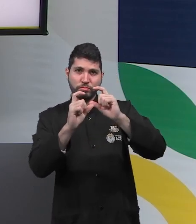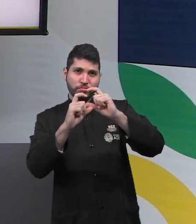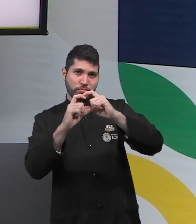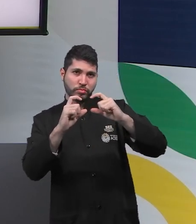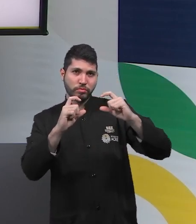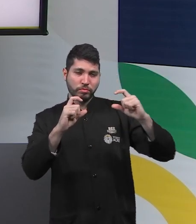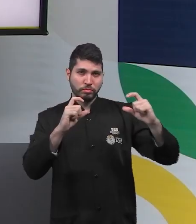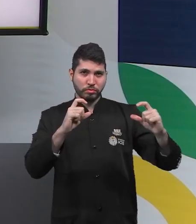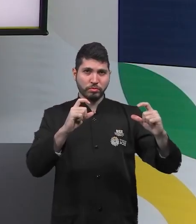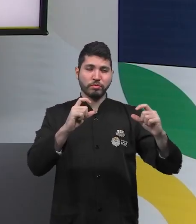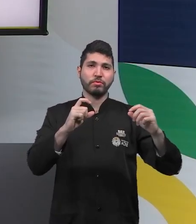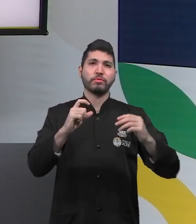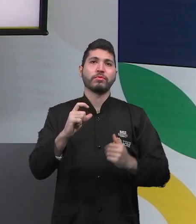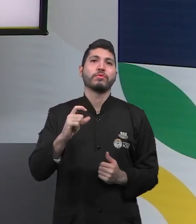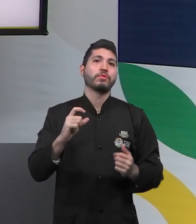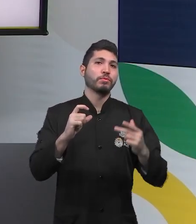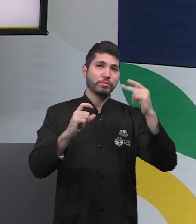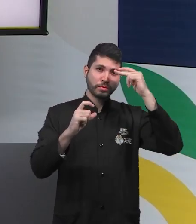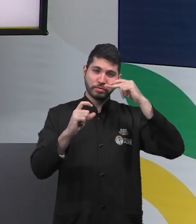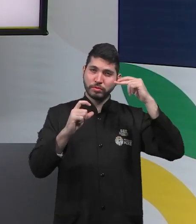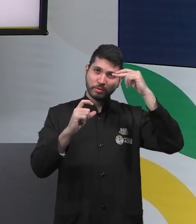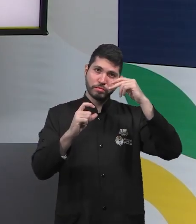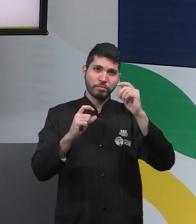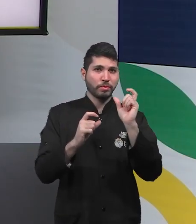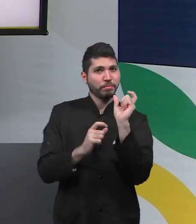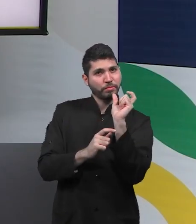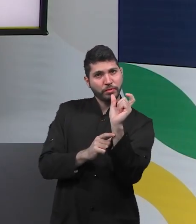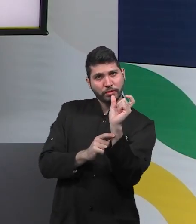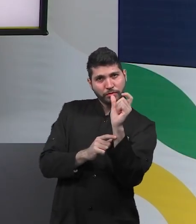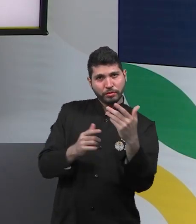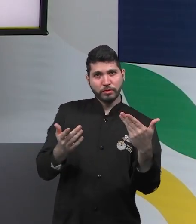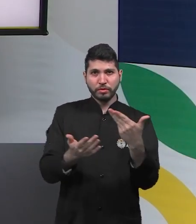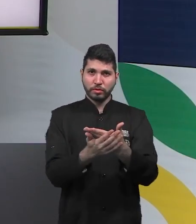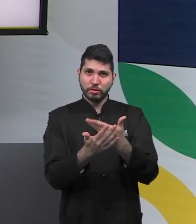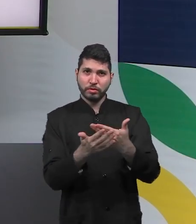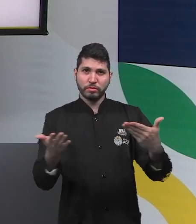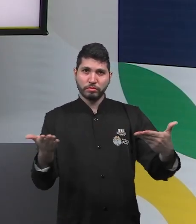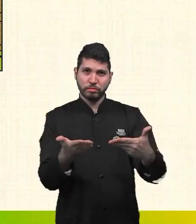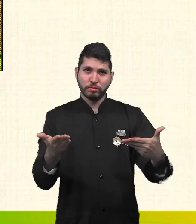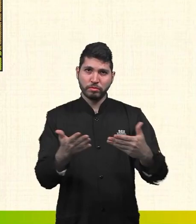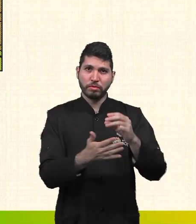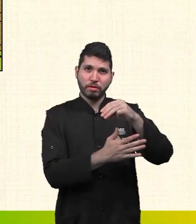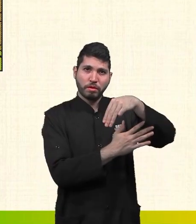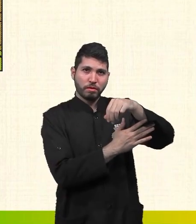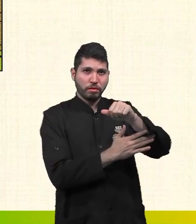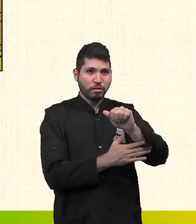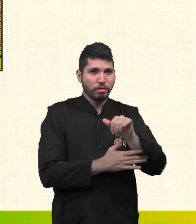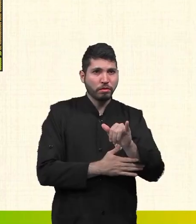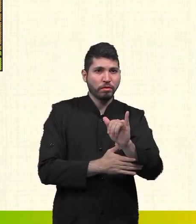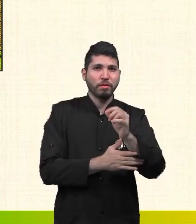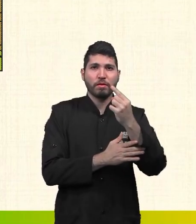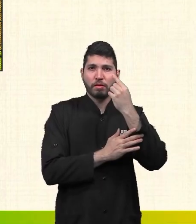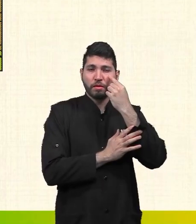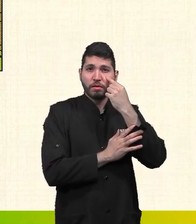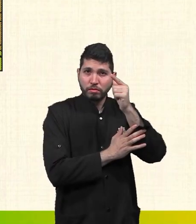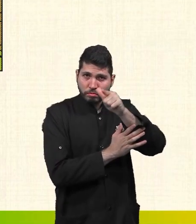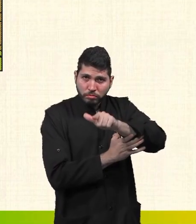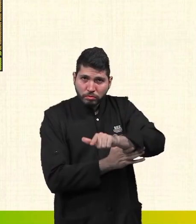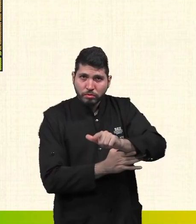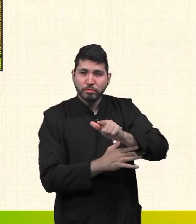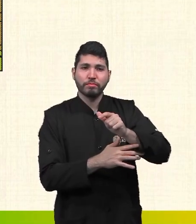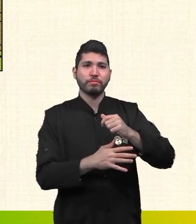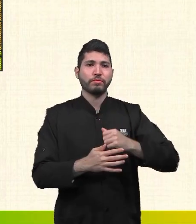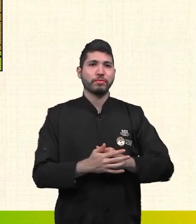nós observamos na aula de hoje. Nesse caso é o verbo modal may. Olhem aqui novamente comigo,